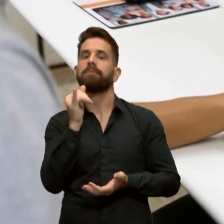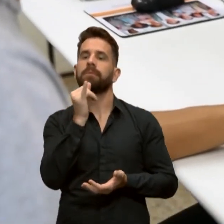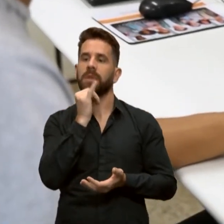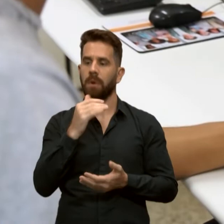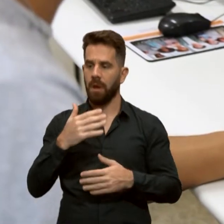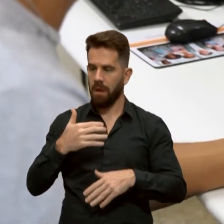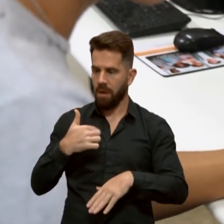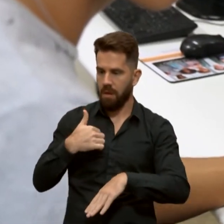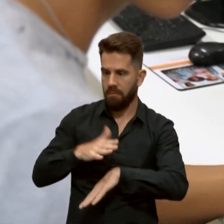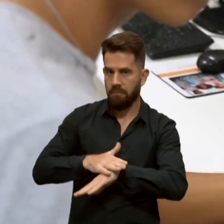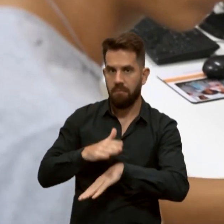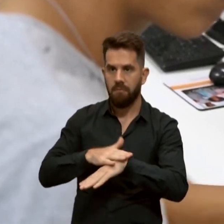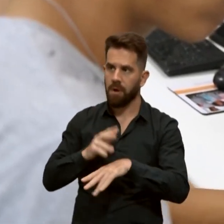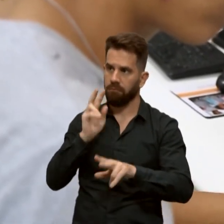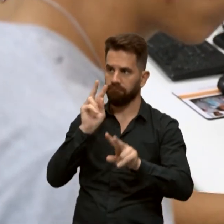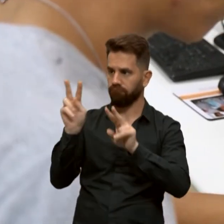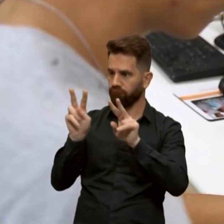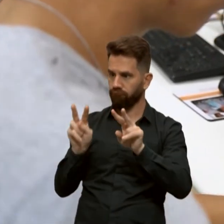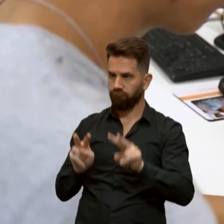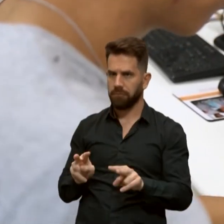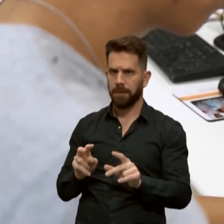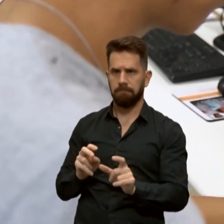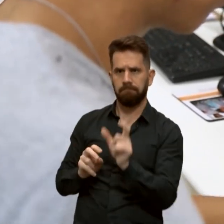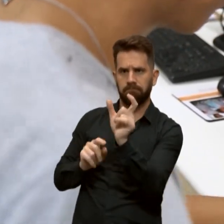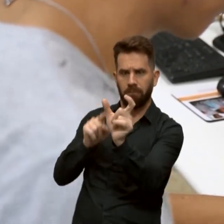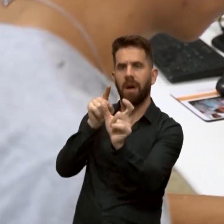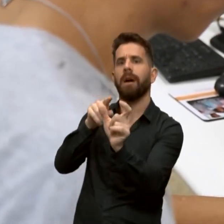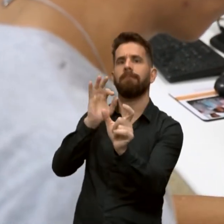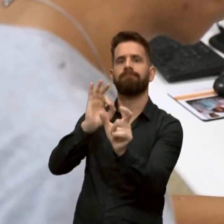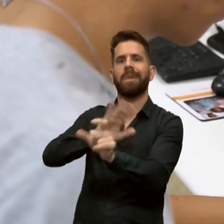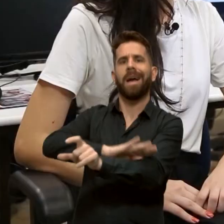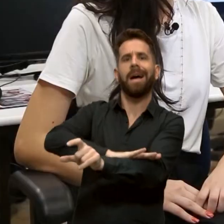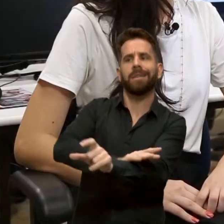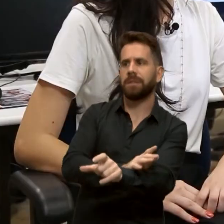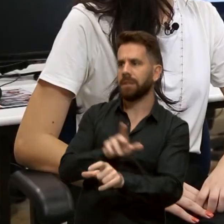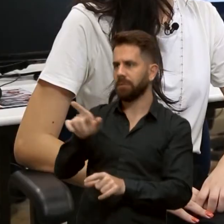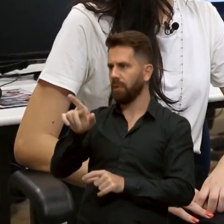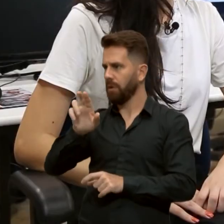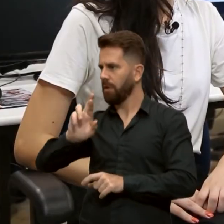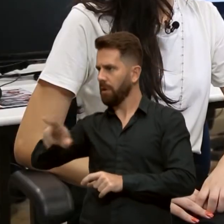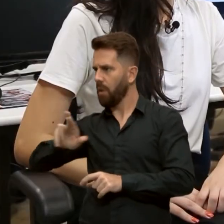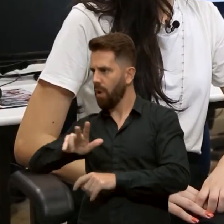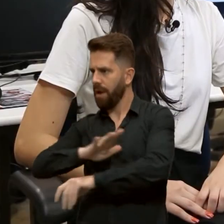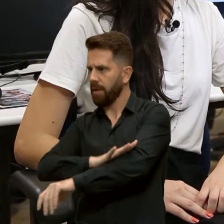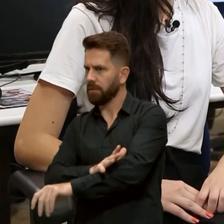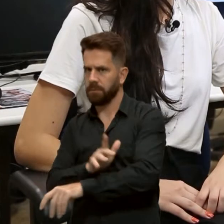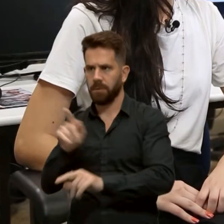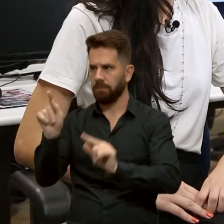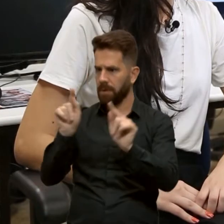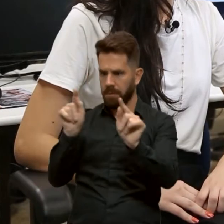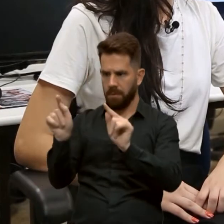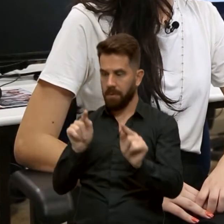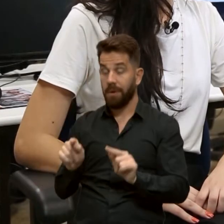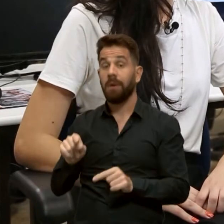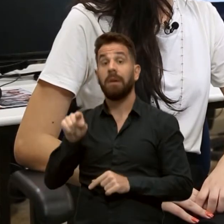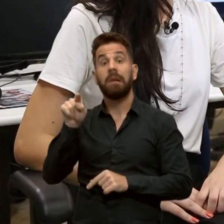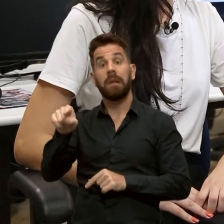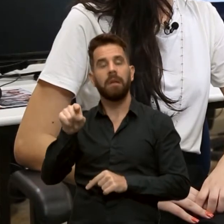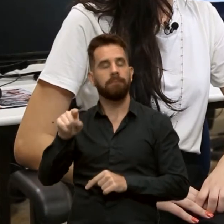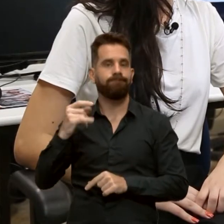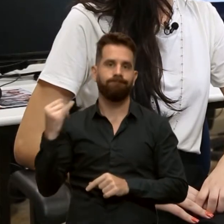ela responderia se aquela mensagem continha ou não traço de racismo. Essa etapa é importantíssima para o classificador